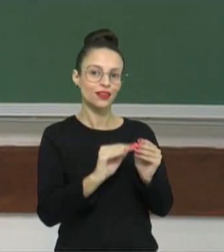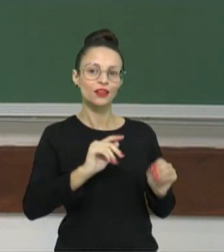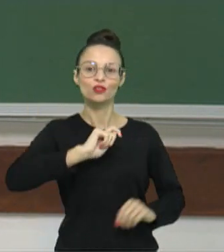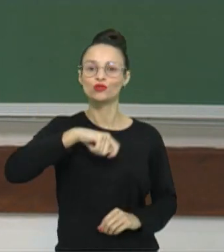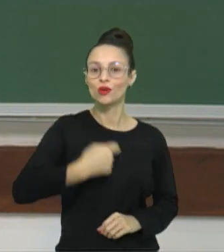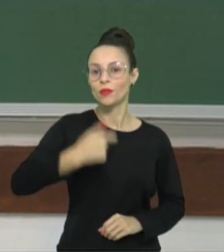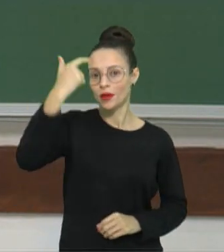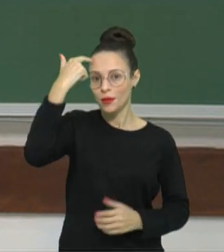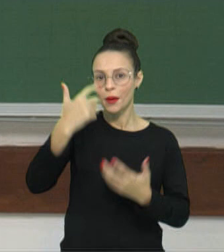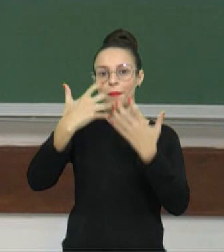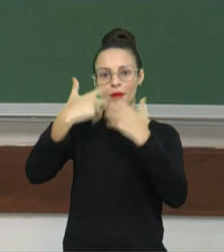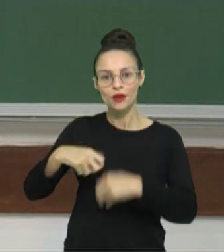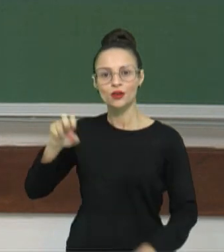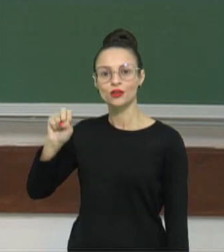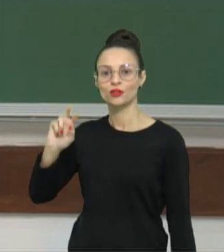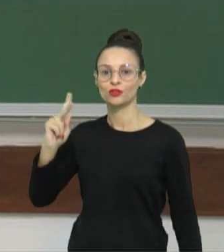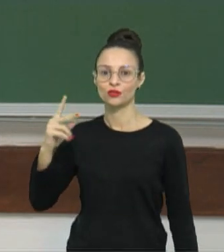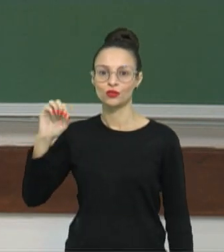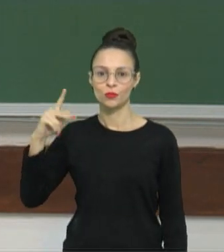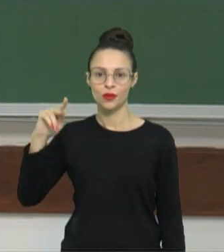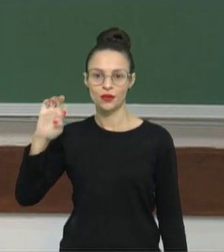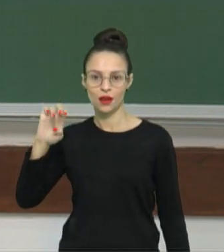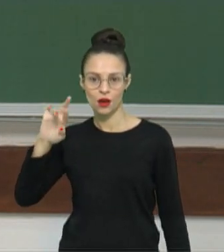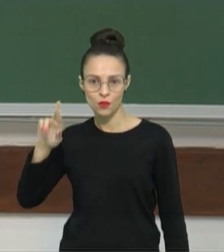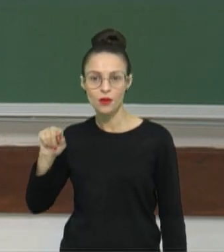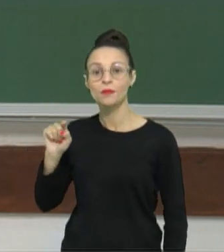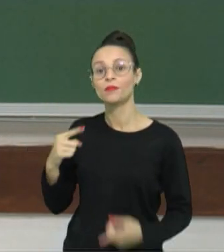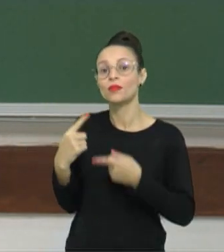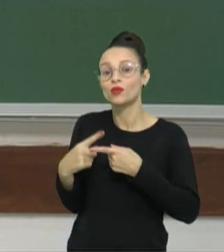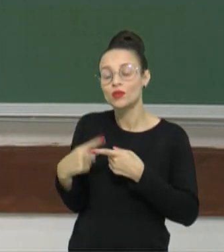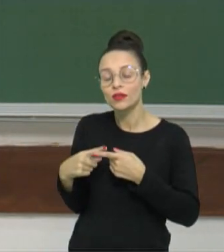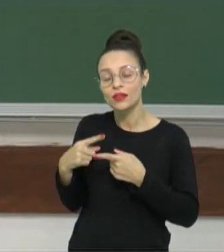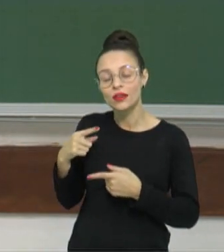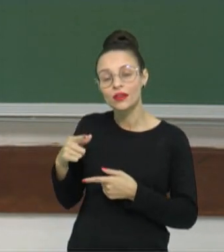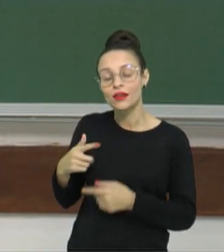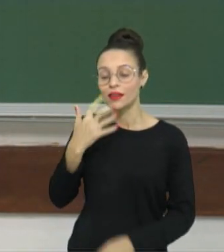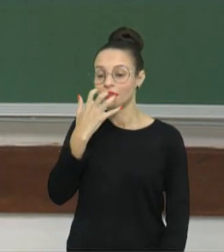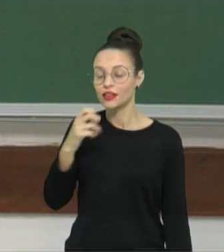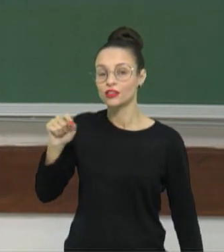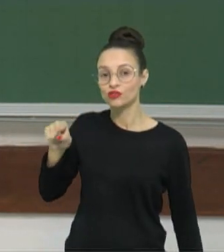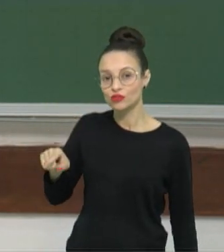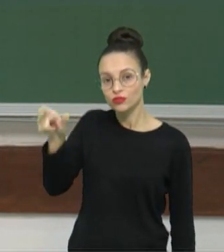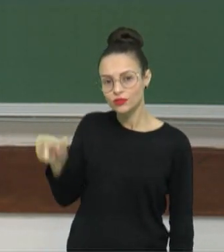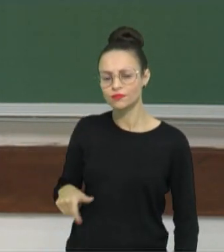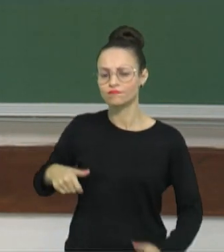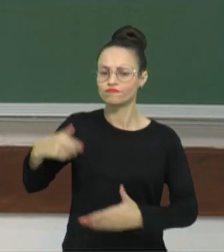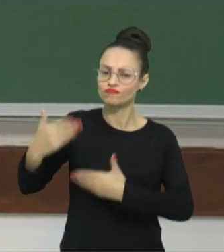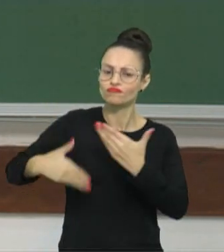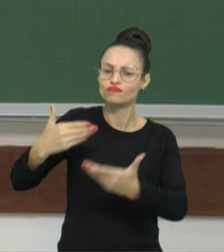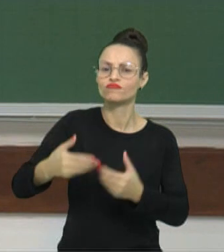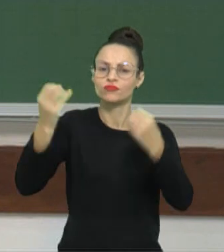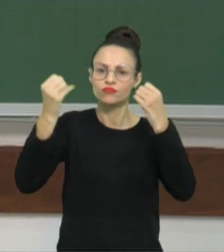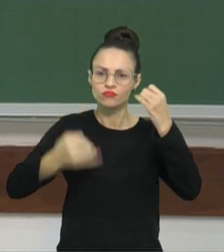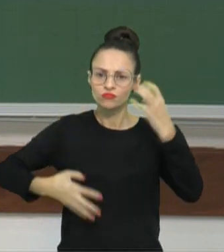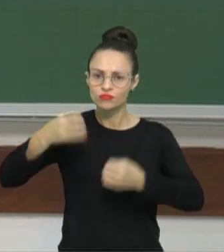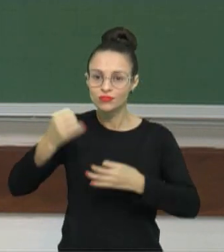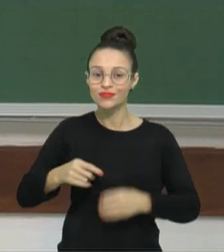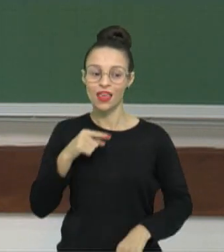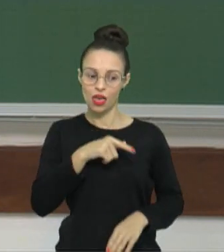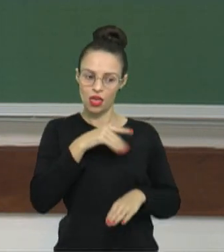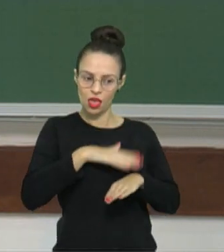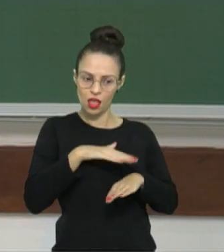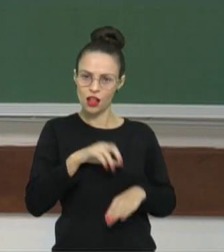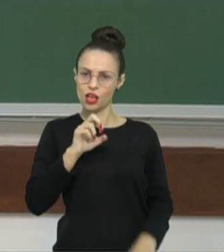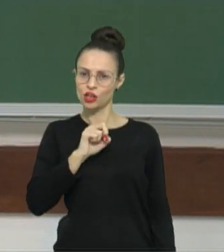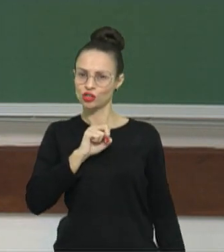sobre o pensamento de Schopenhauer, porque o Nietzsche vai dizer ao longo da sua filosofia, que Schopenhauer foi o